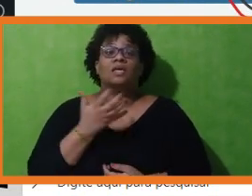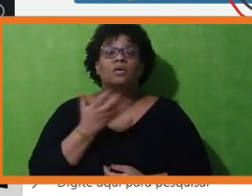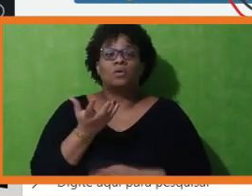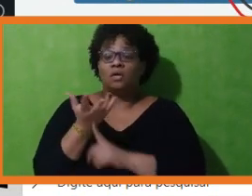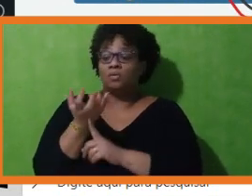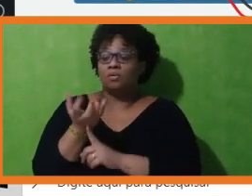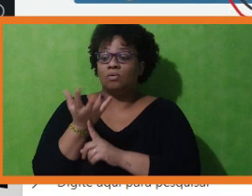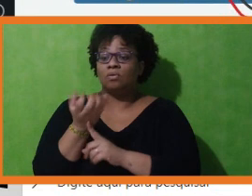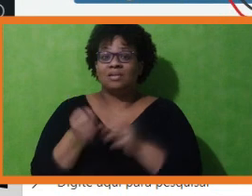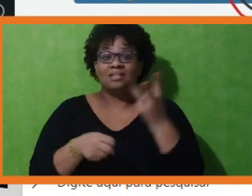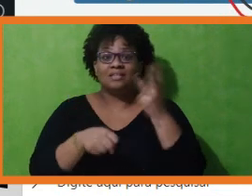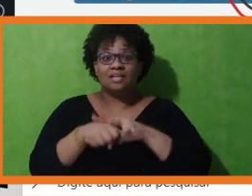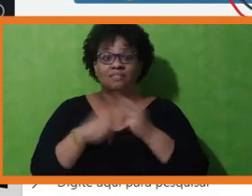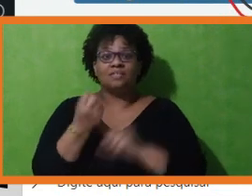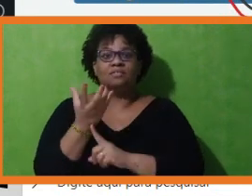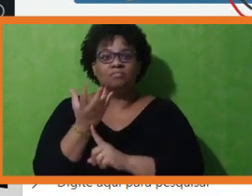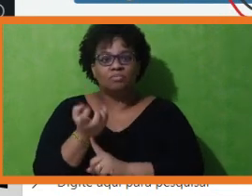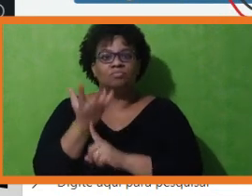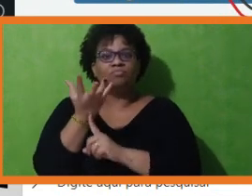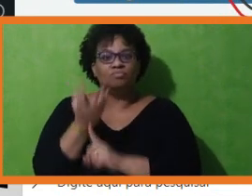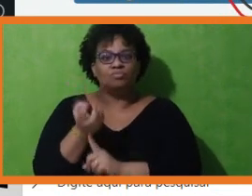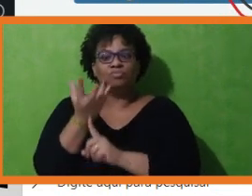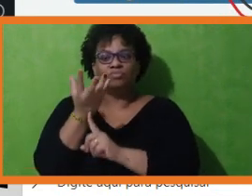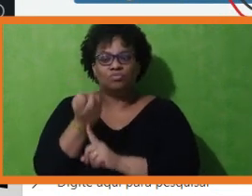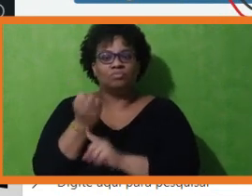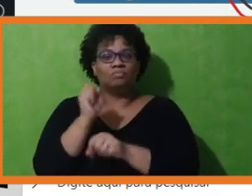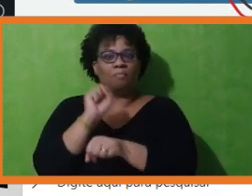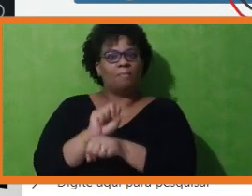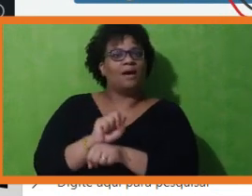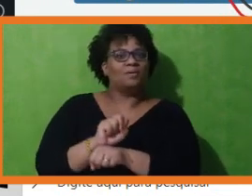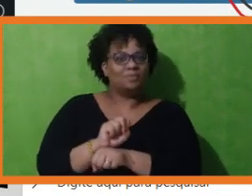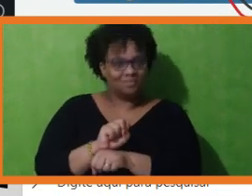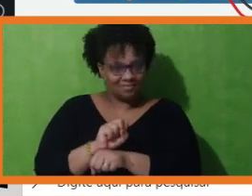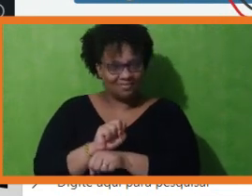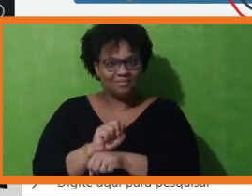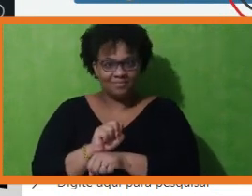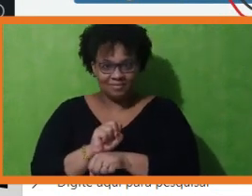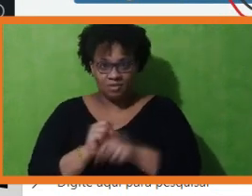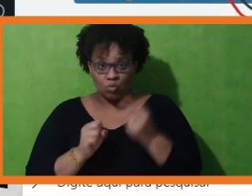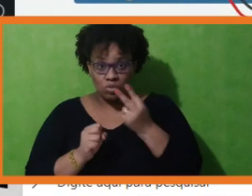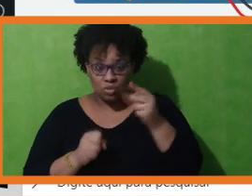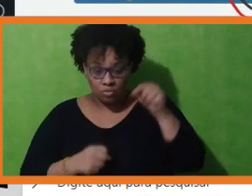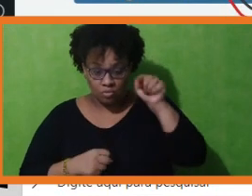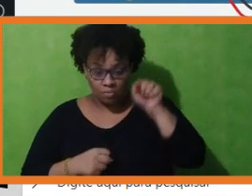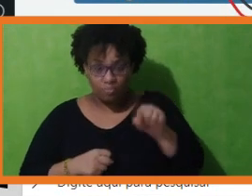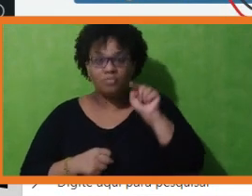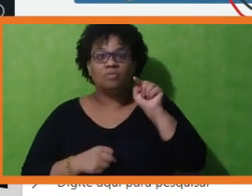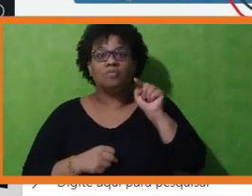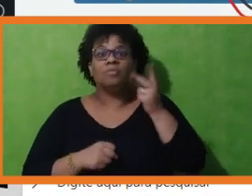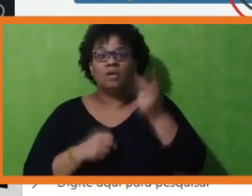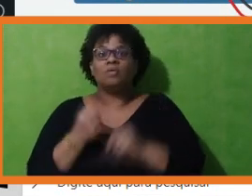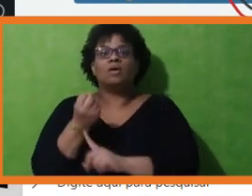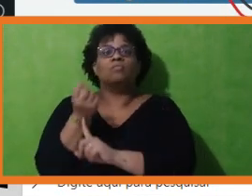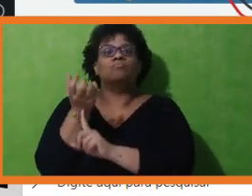Eu quero que o LED pisque 3 vezes. Piscou uma vez, piscou a segunda vez, piscou a terceira vez e parou. Enquanto eu apertar o